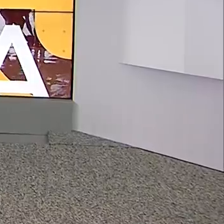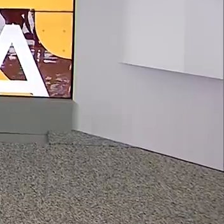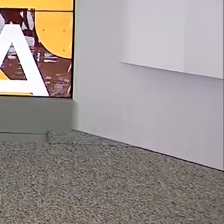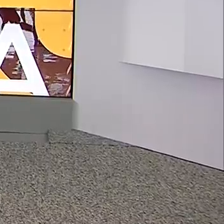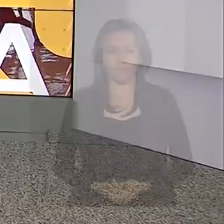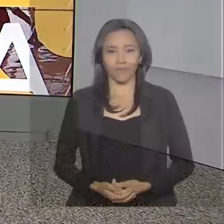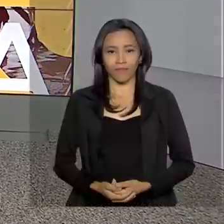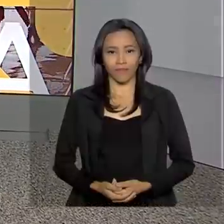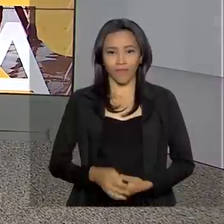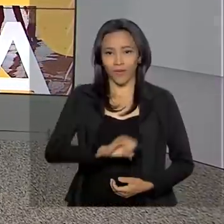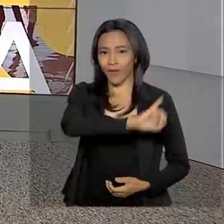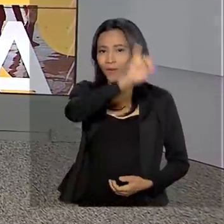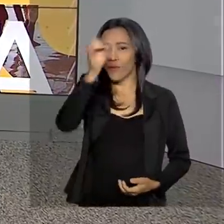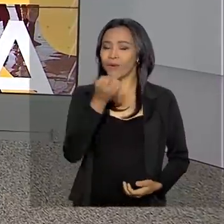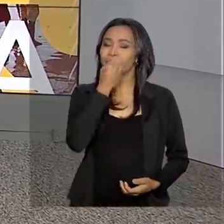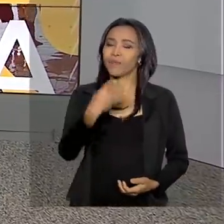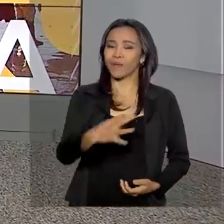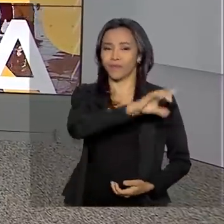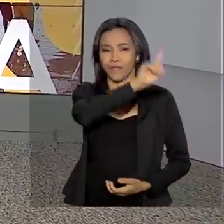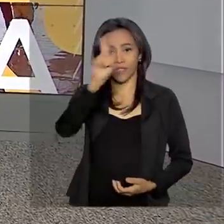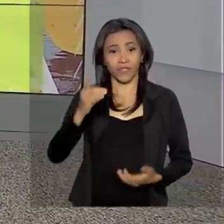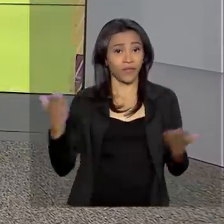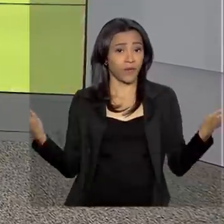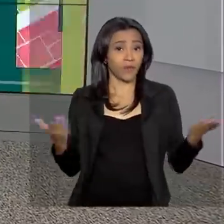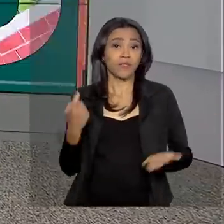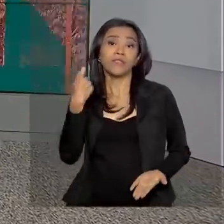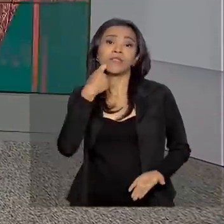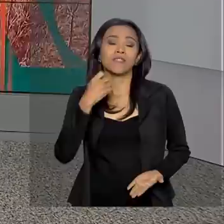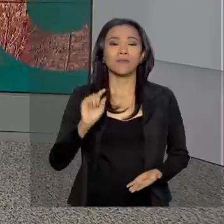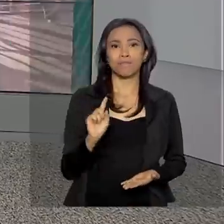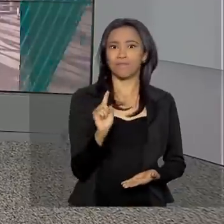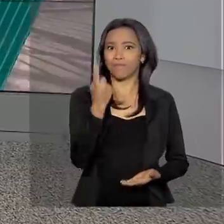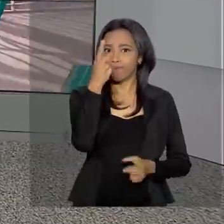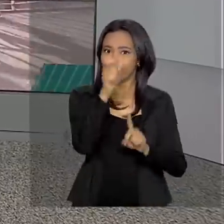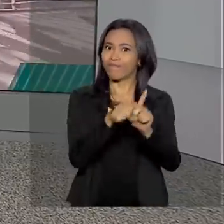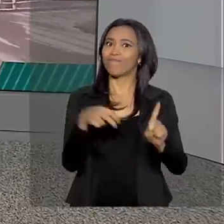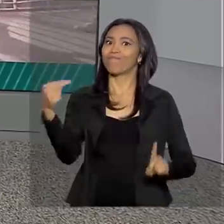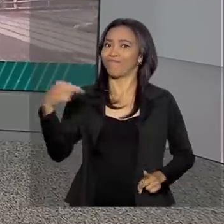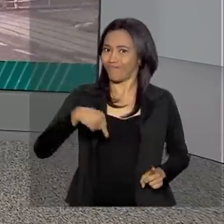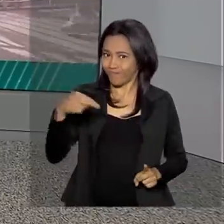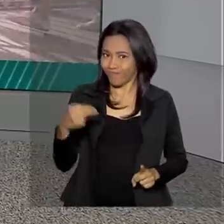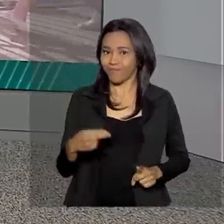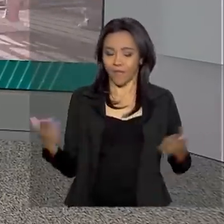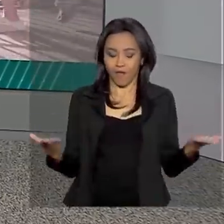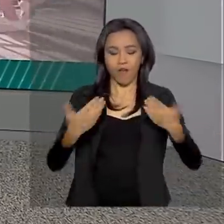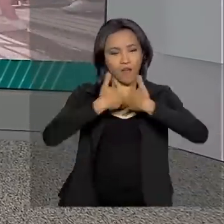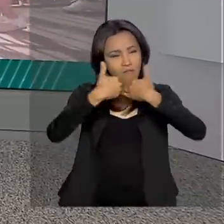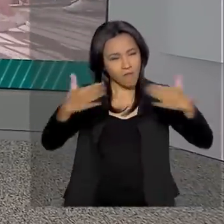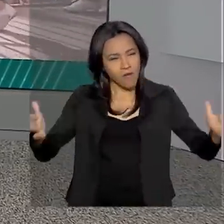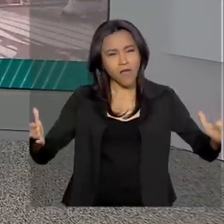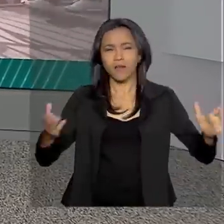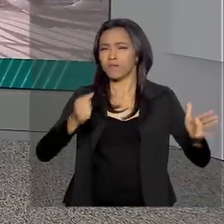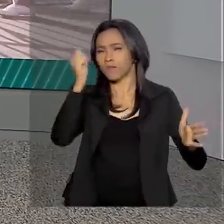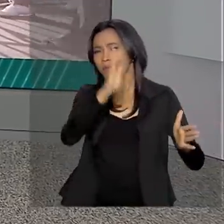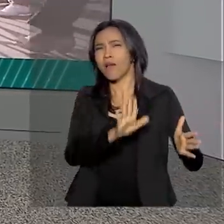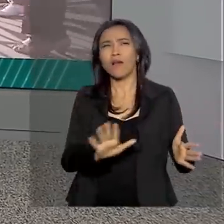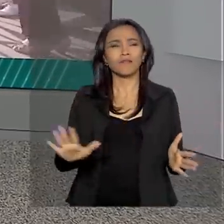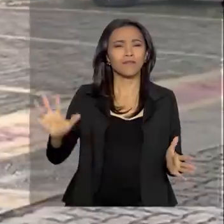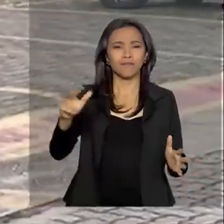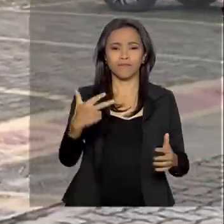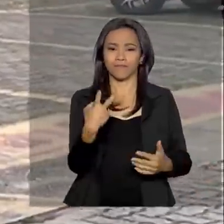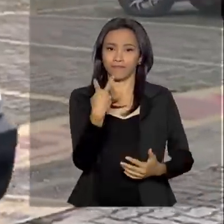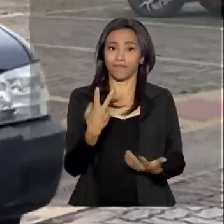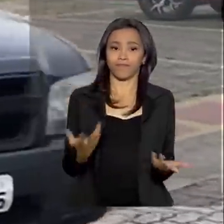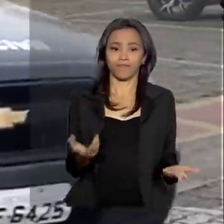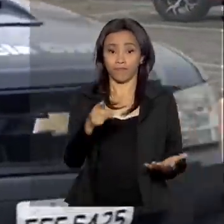olá bom dia para você hoje é sexta-feira 1º de novembro o brasil em dia começa agora para todo o país a